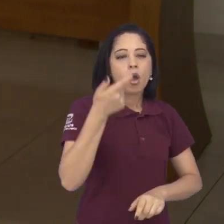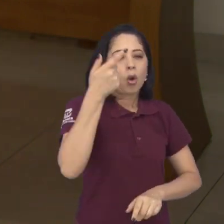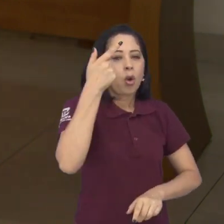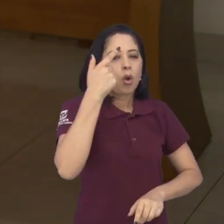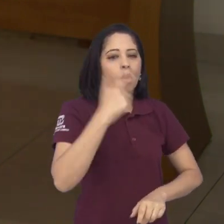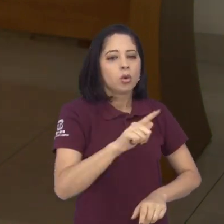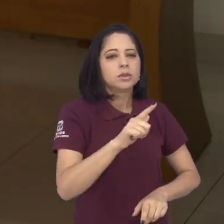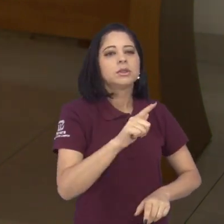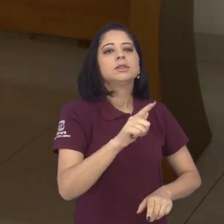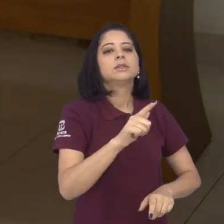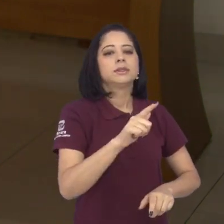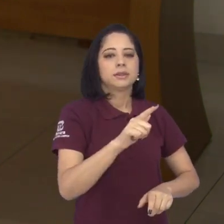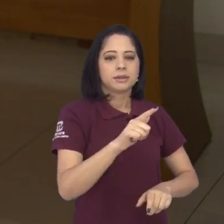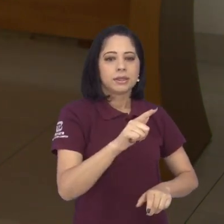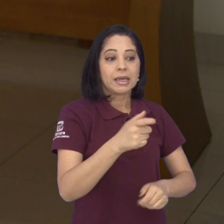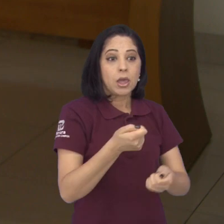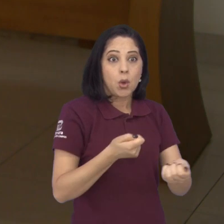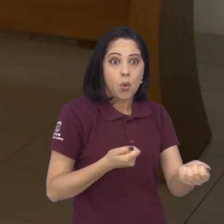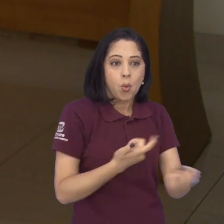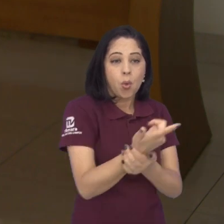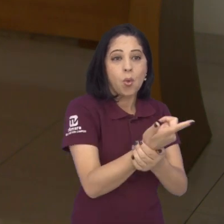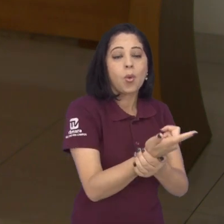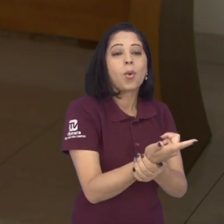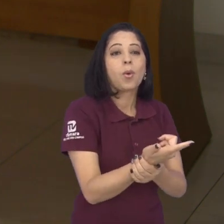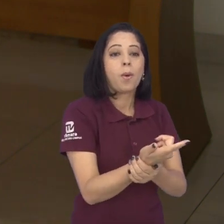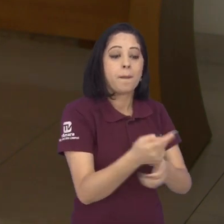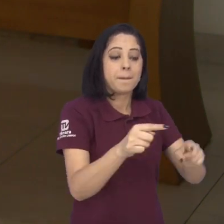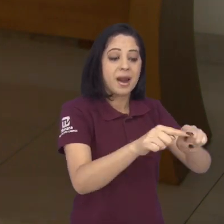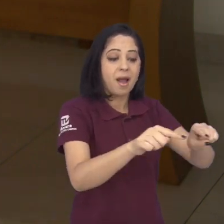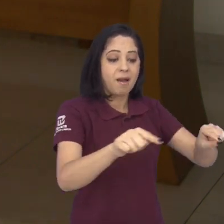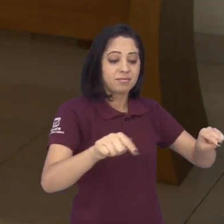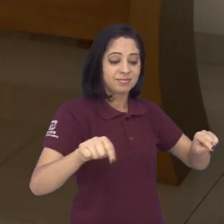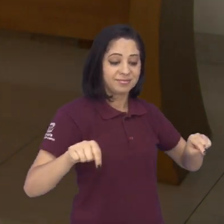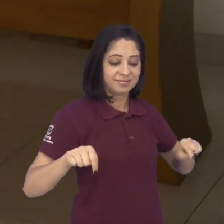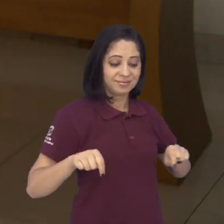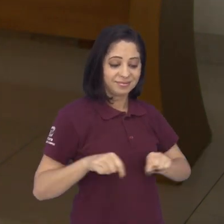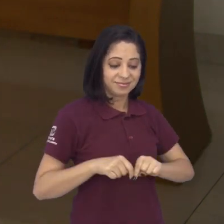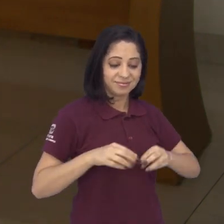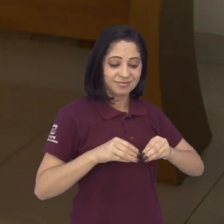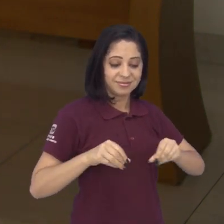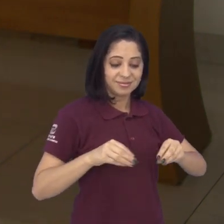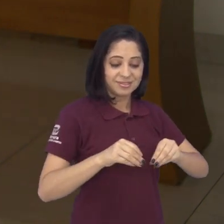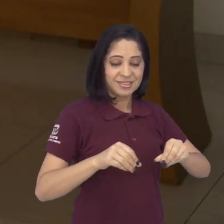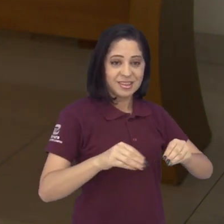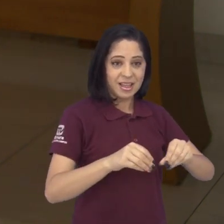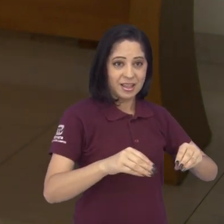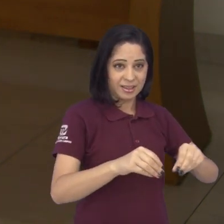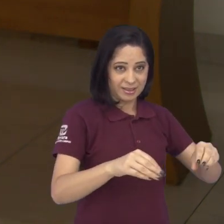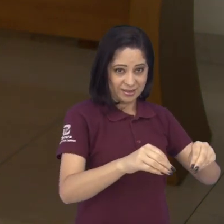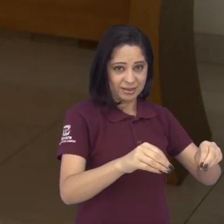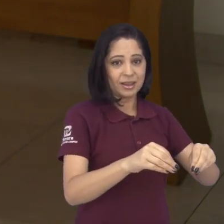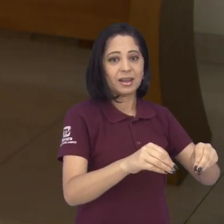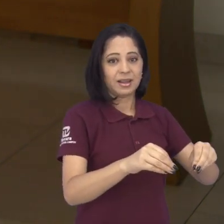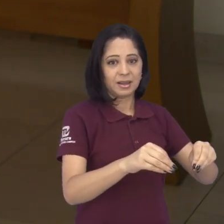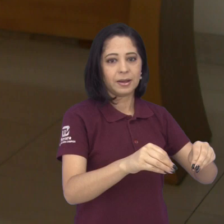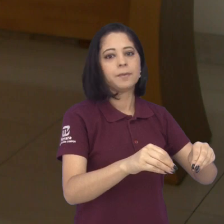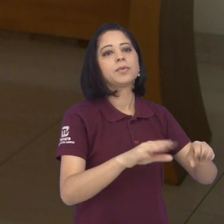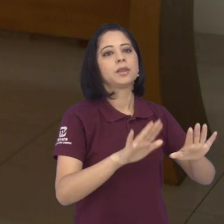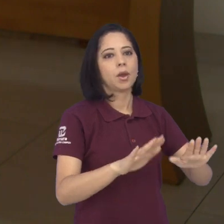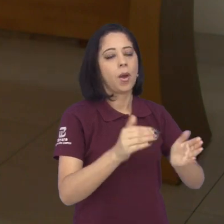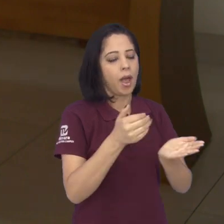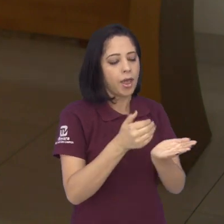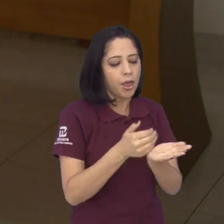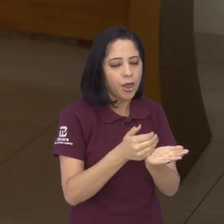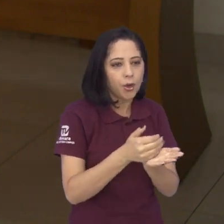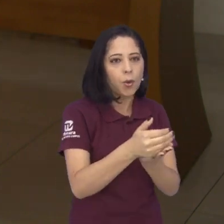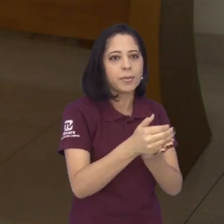dele e com o trabalho dela, eles conseguiram, depois de um tempo de arrendamento, comprar um pequeno